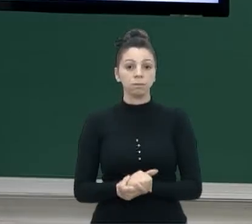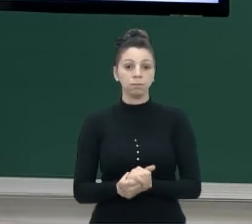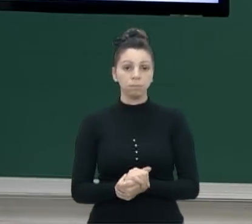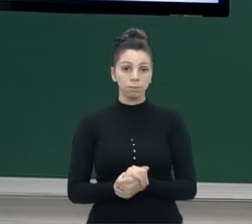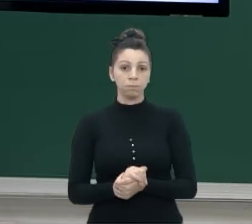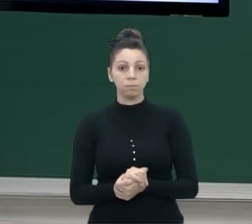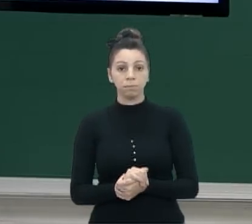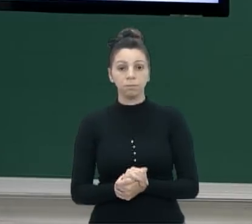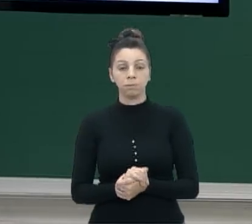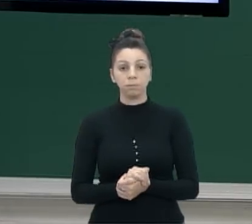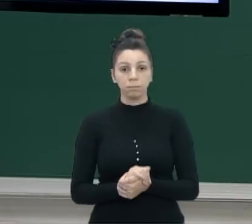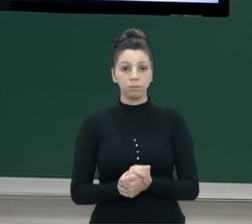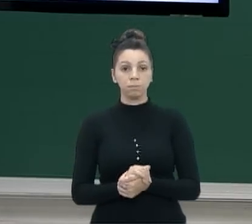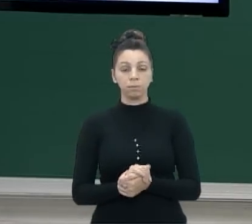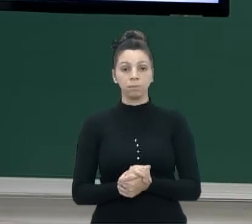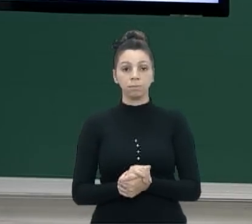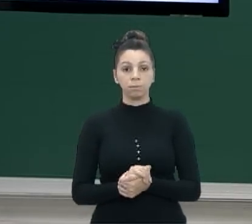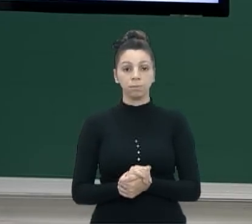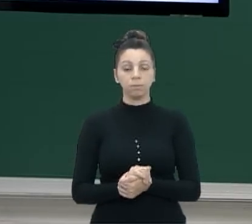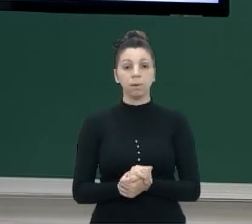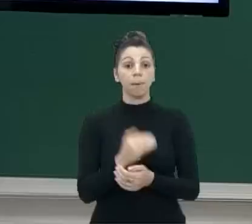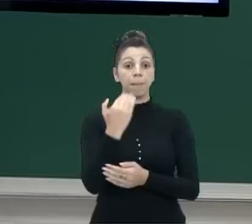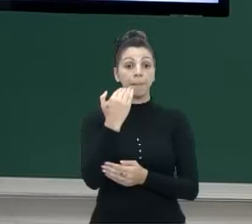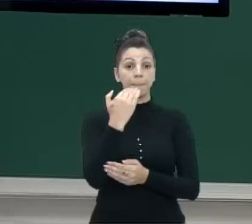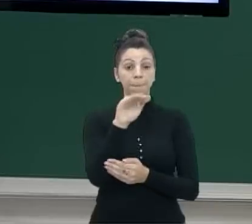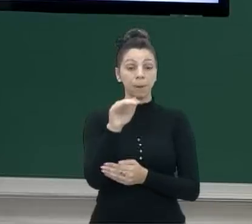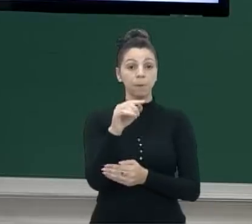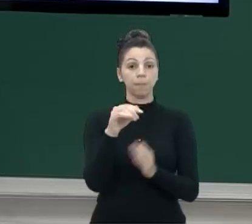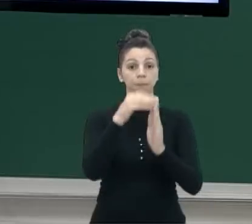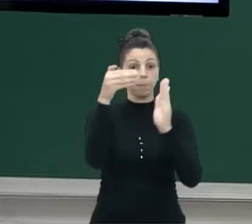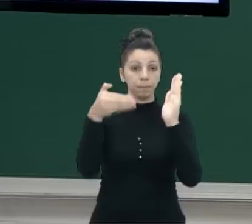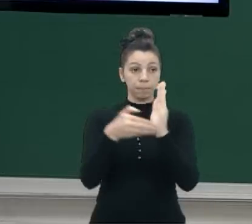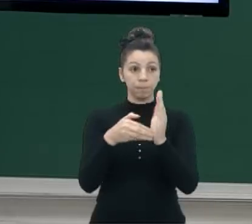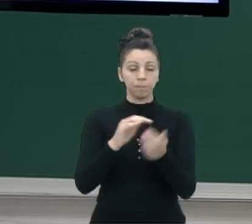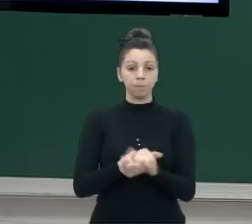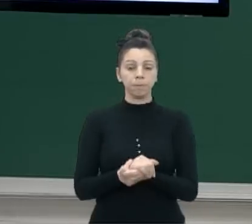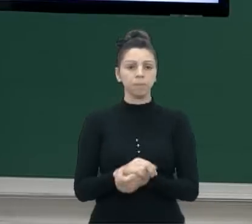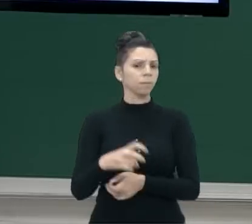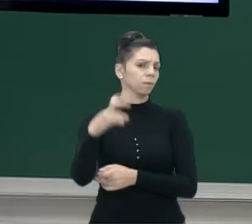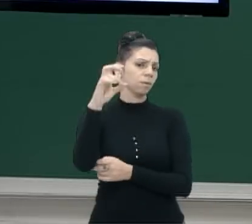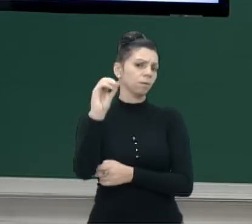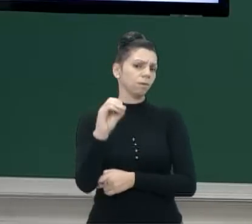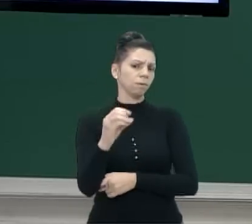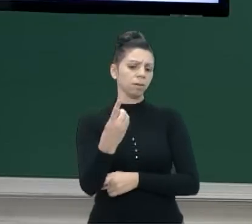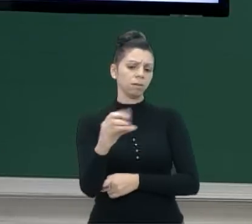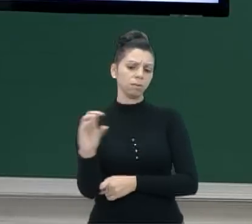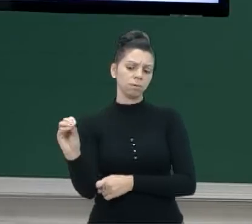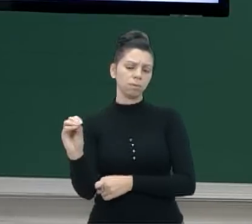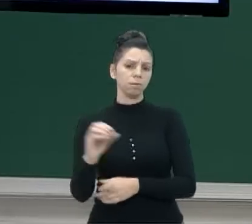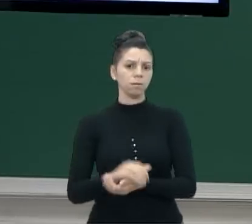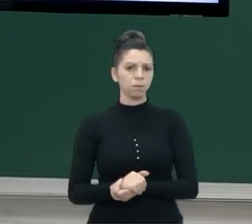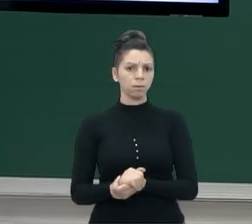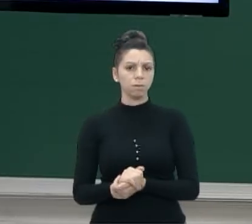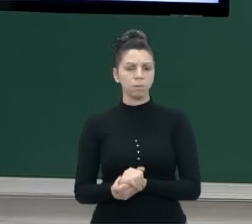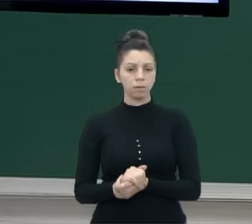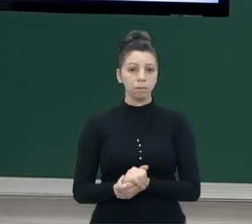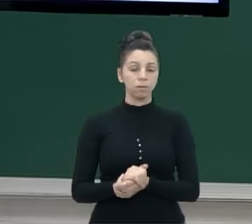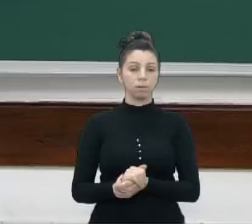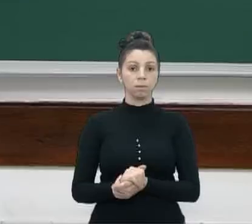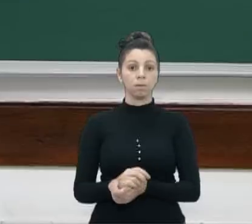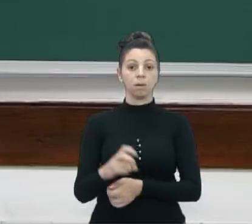representa metade do inteiro, não é? E 50 centésimos? 50 é a metade